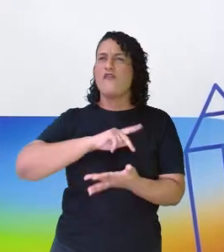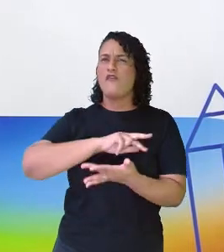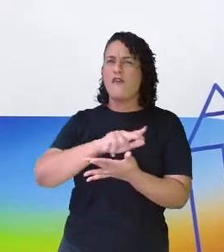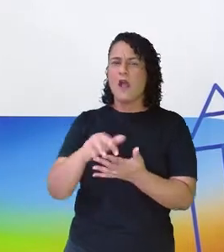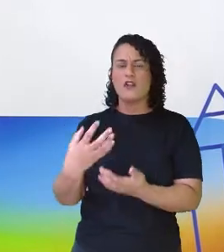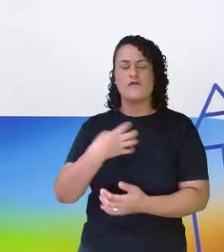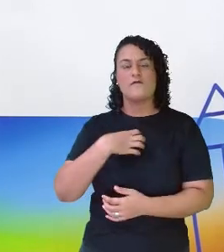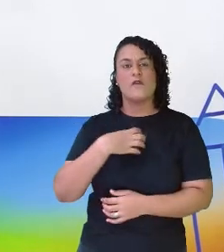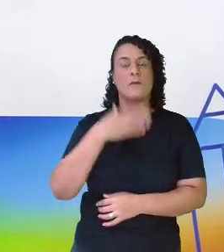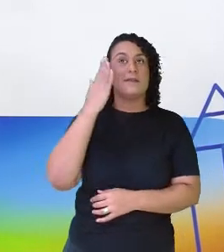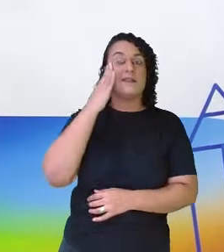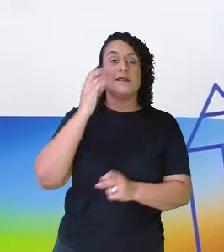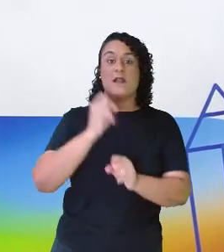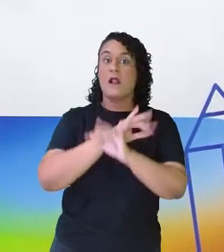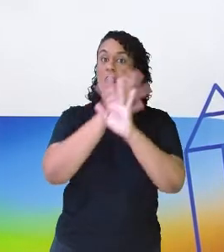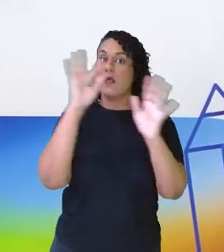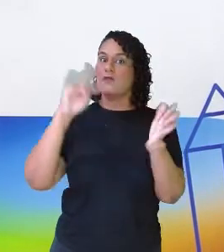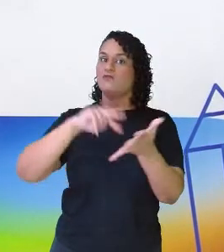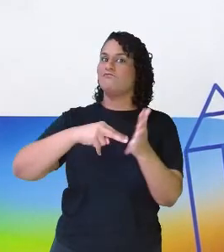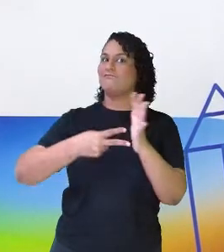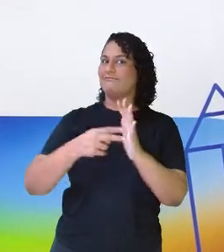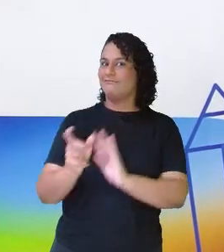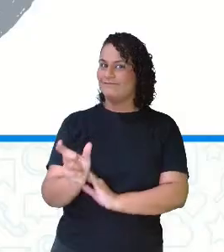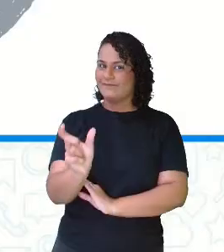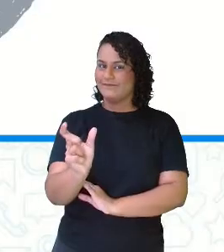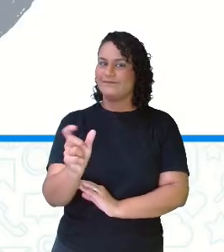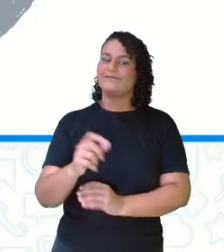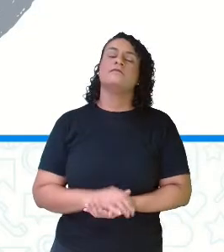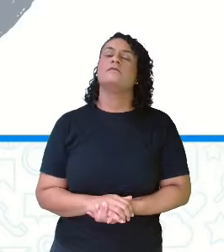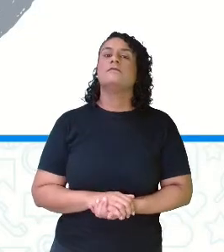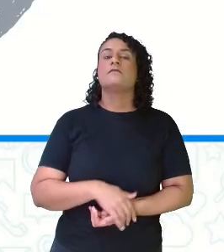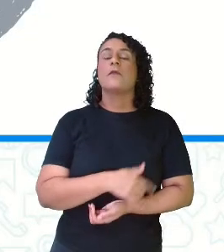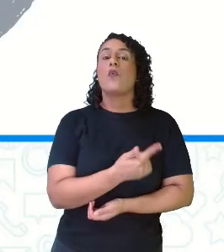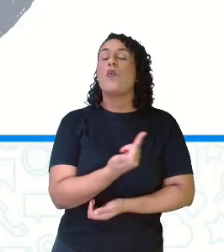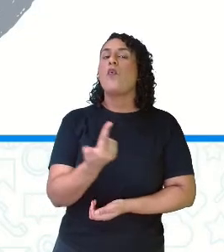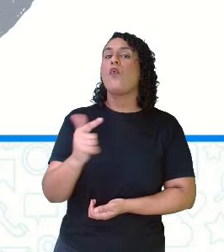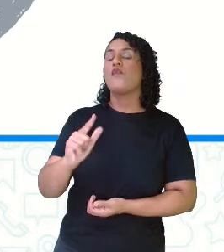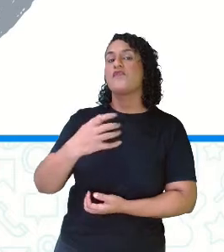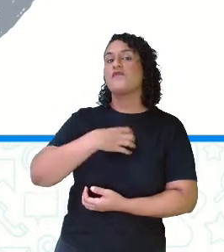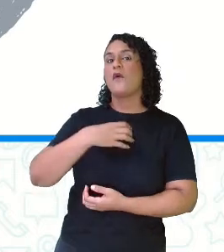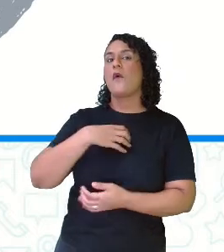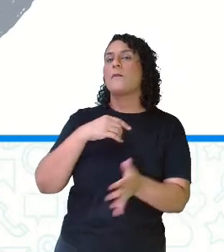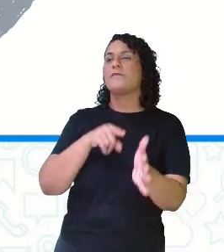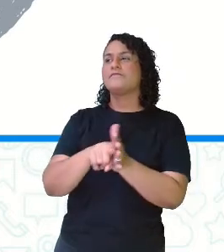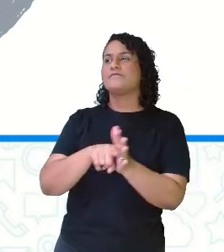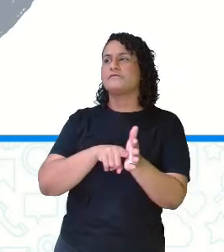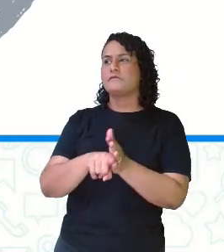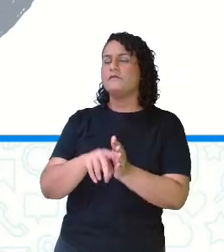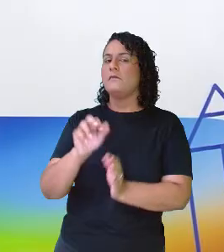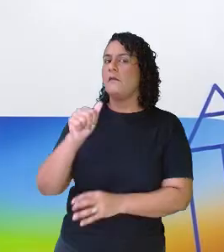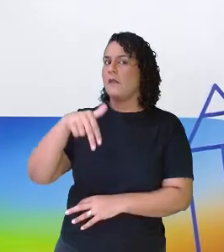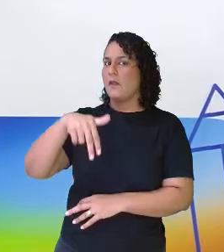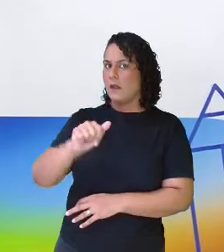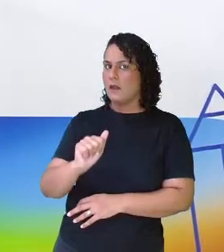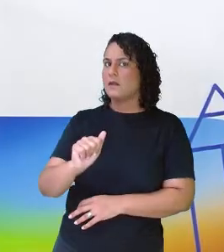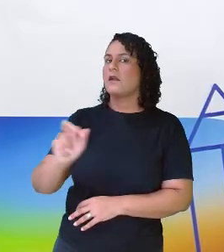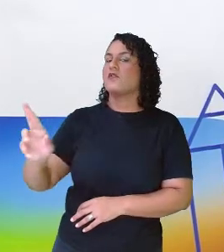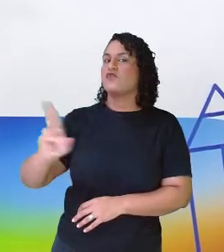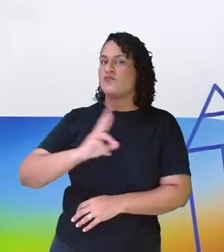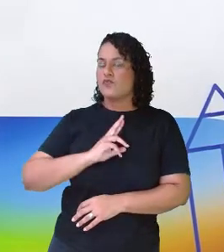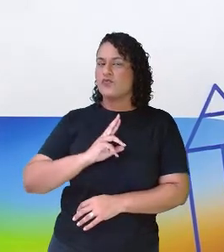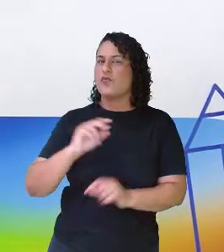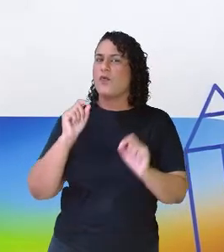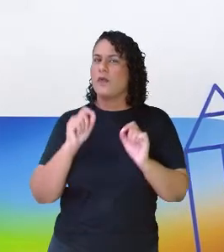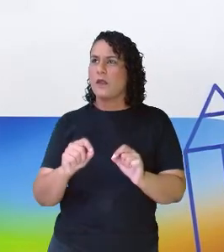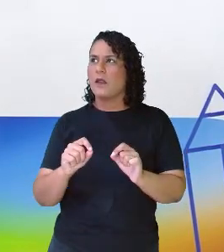tipos de verbete. E olha só, outras fontes de pesquisa. A Ana já falou aqui, né? O pai e a